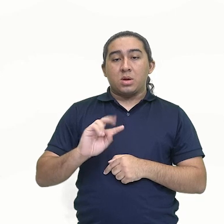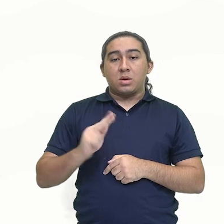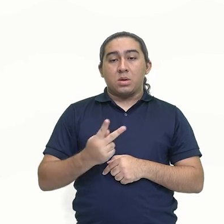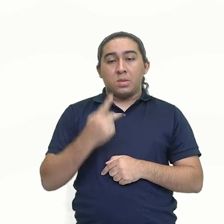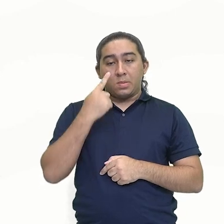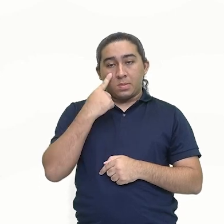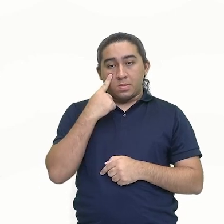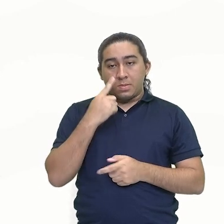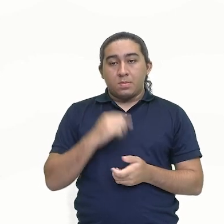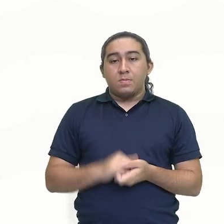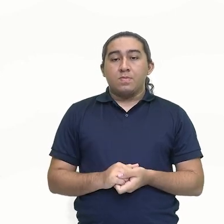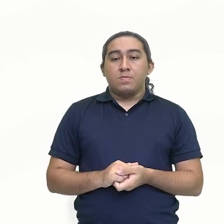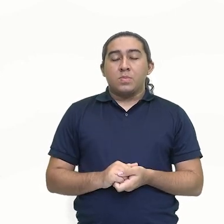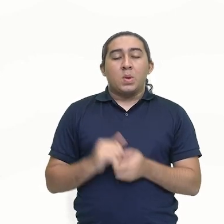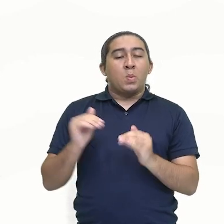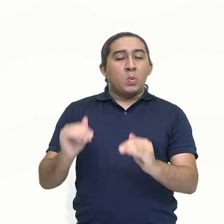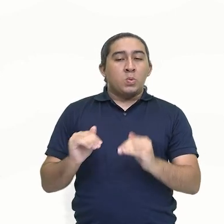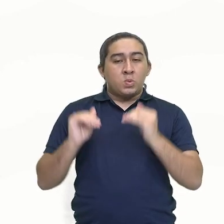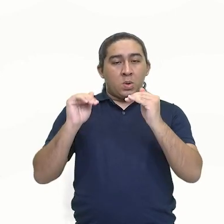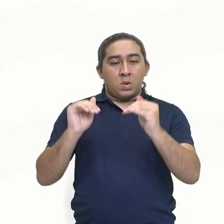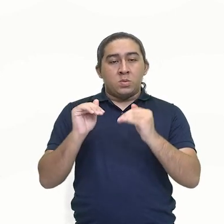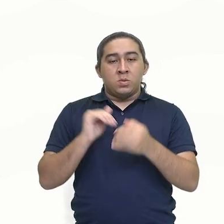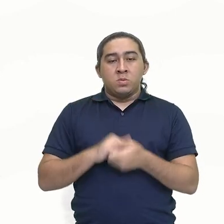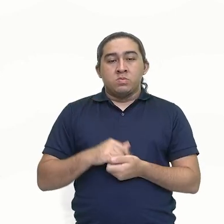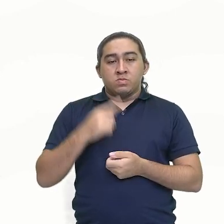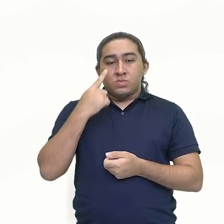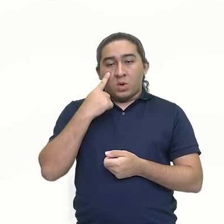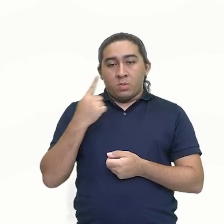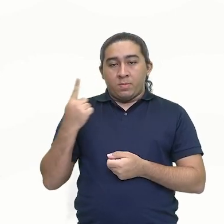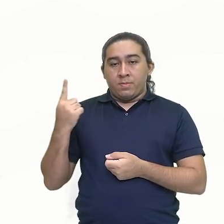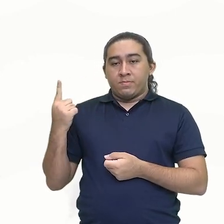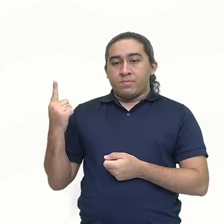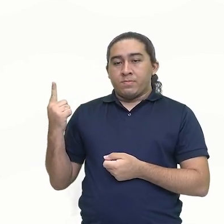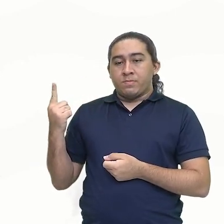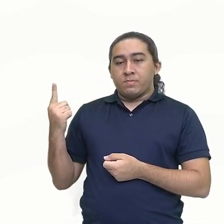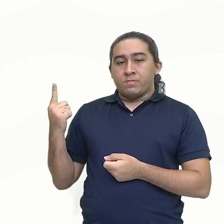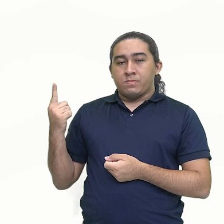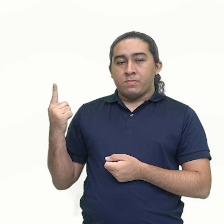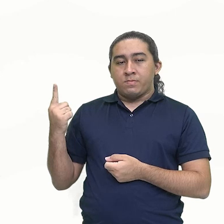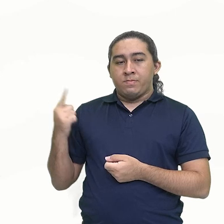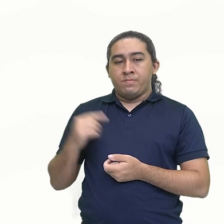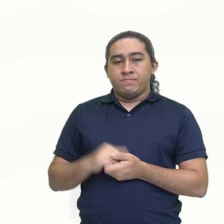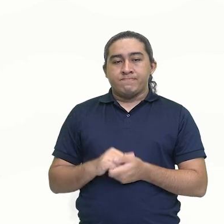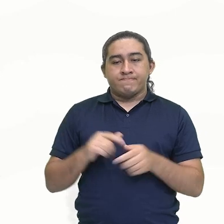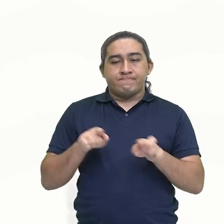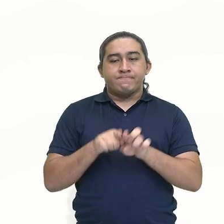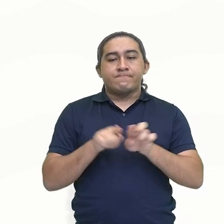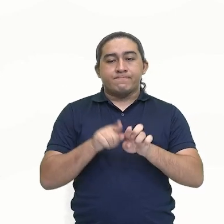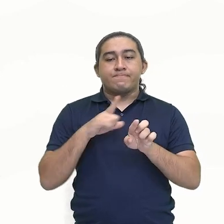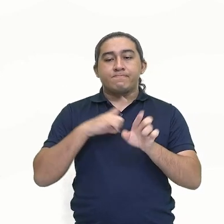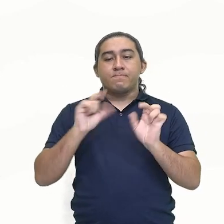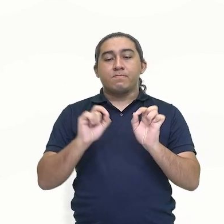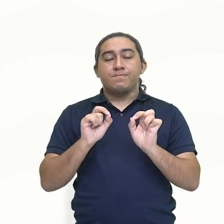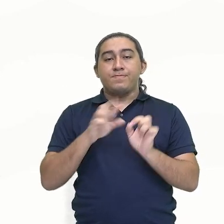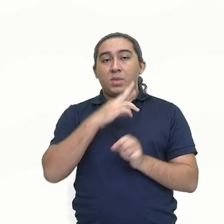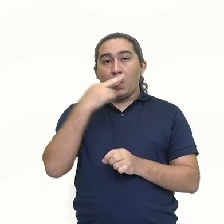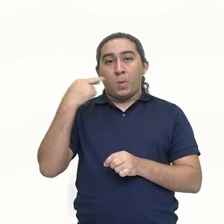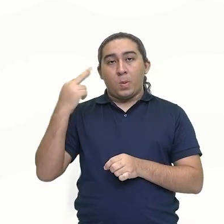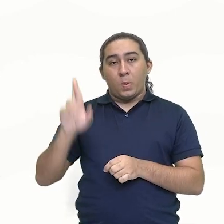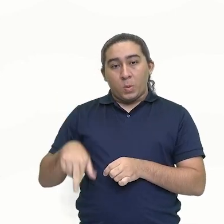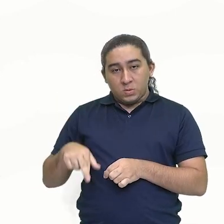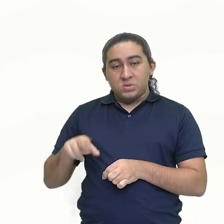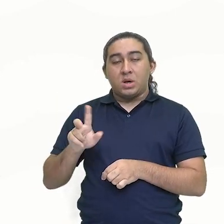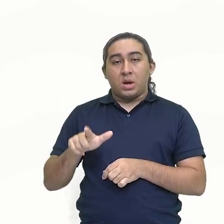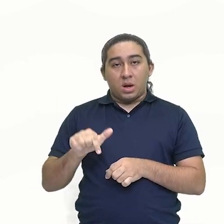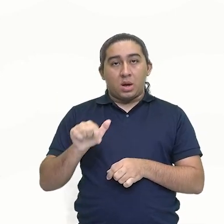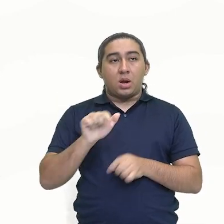os países de IDH muito alto. Né? Europa está aqui, né? Essa parte da Ásia, a Rússia faz parte da Europa e